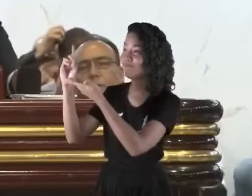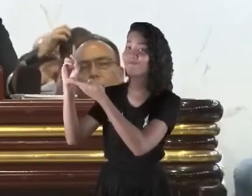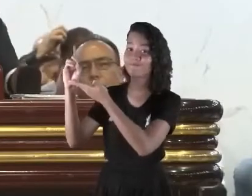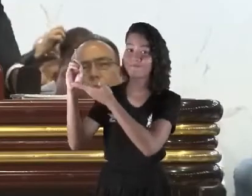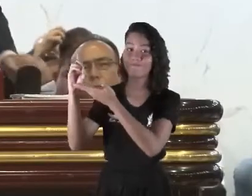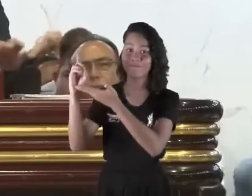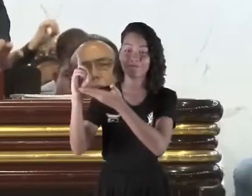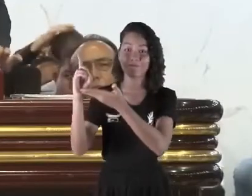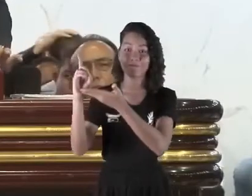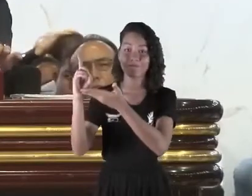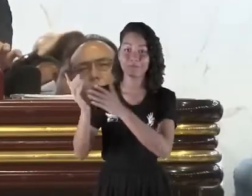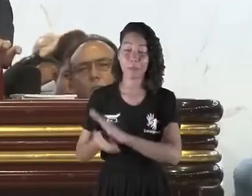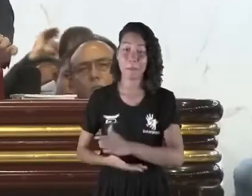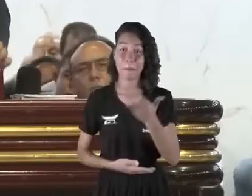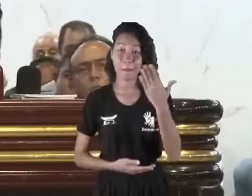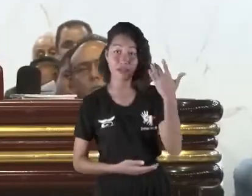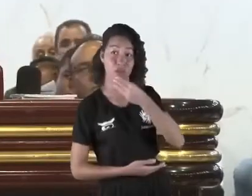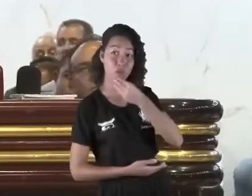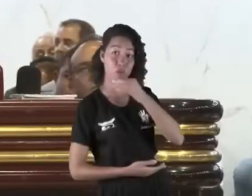derrubou o Daniel.